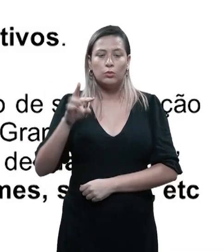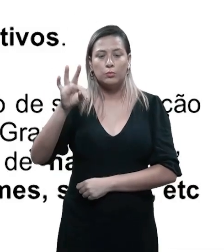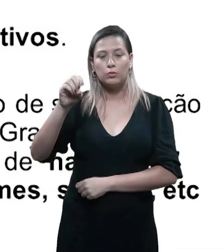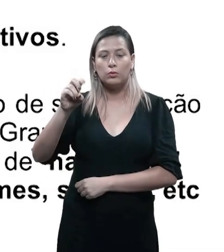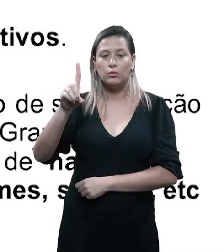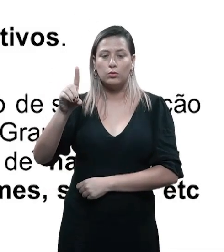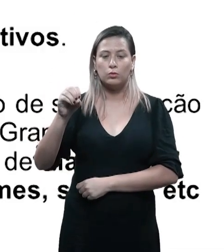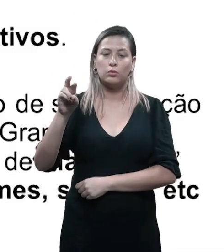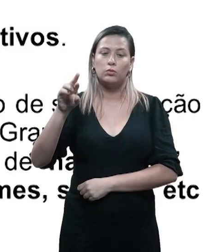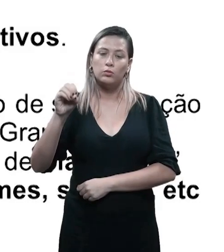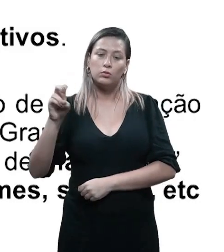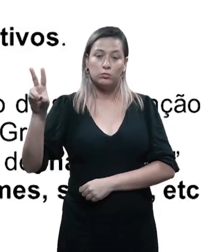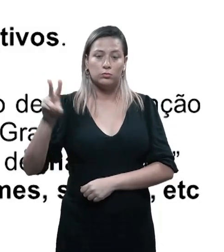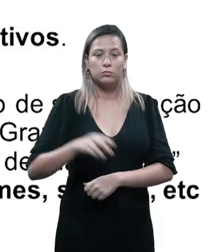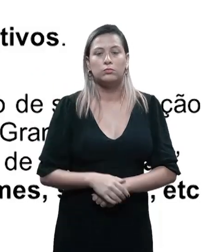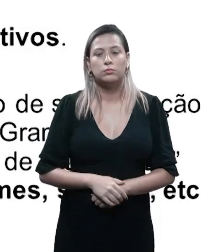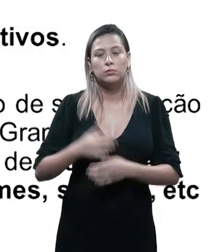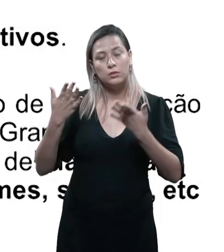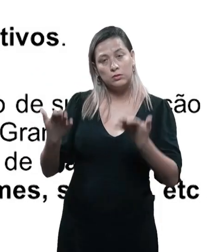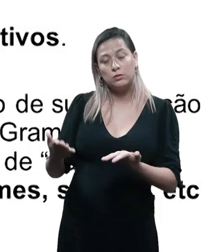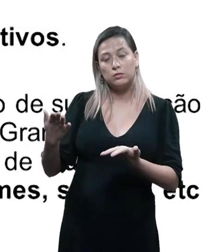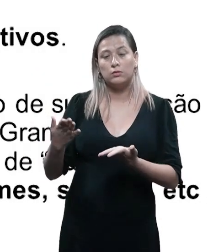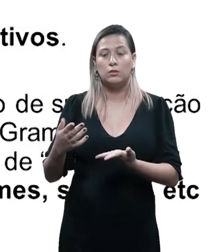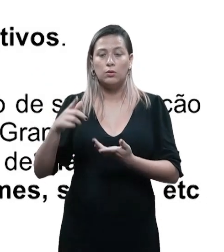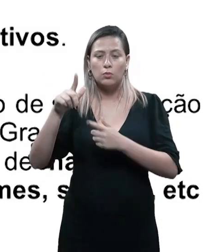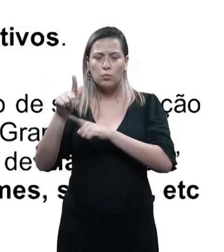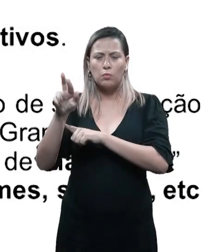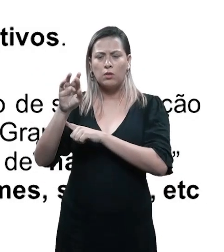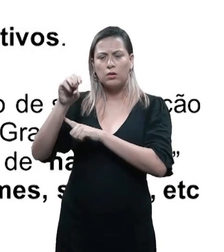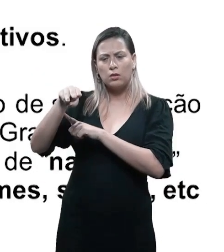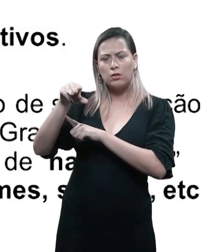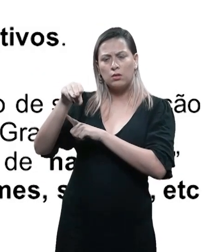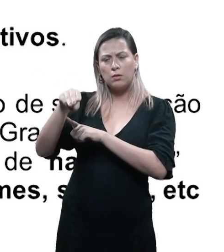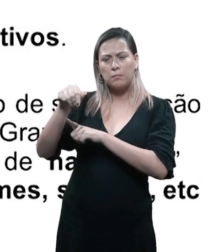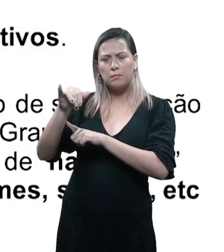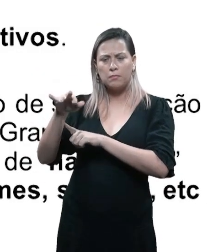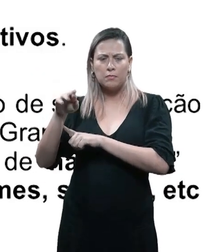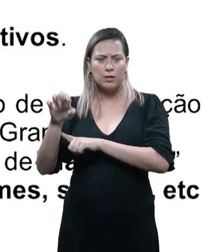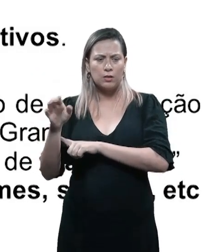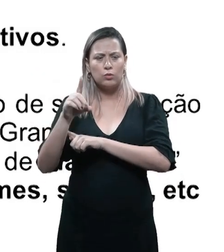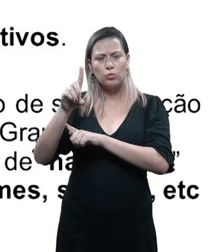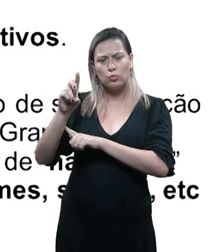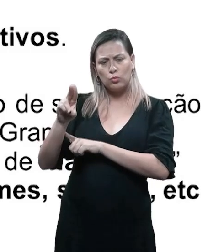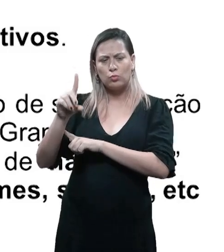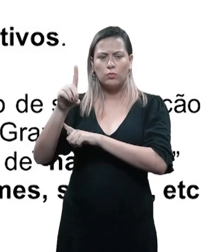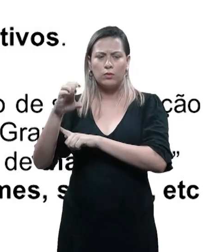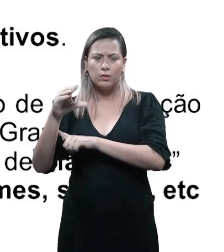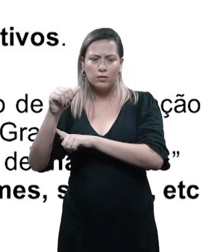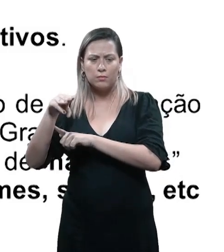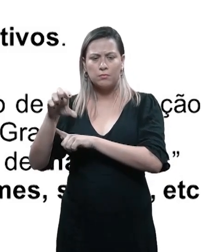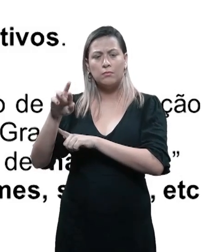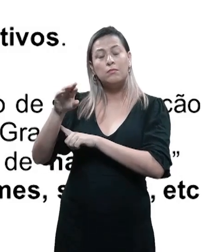búlgaro-francês Todorov, quando, em seu Grammaire du Decameron, ele destacou a